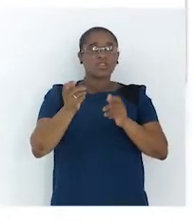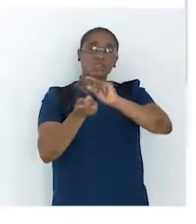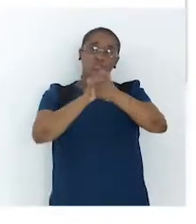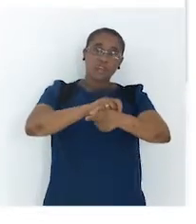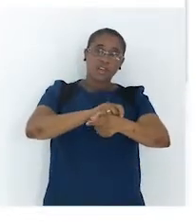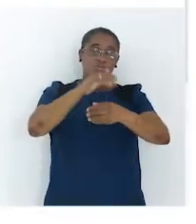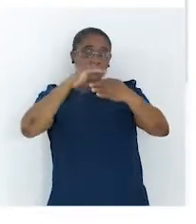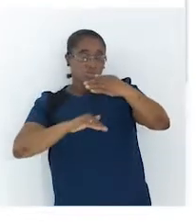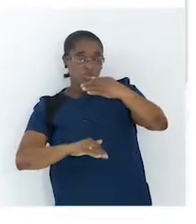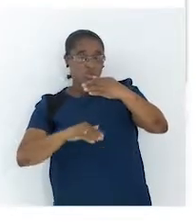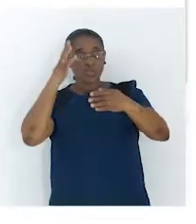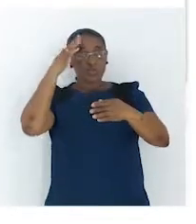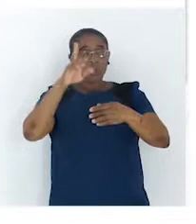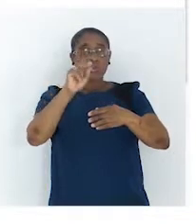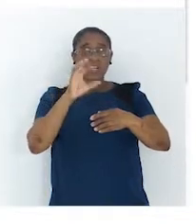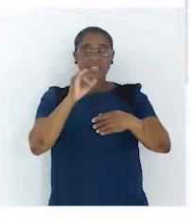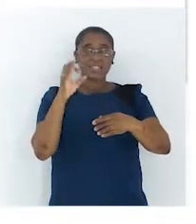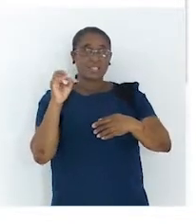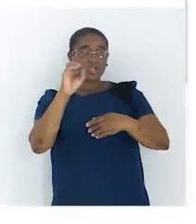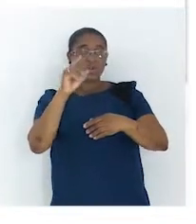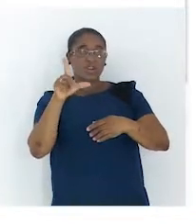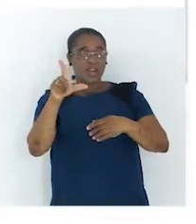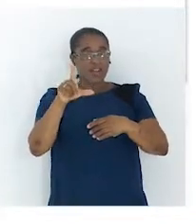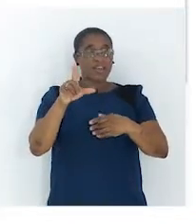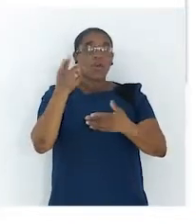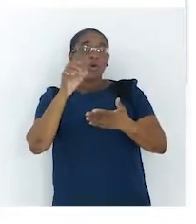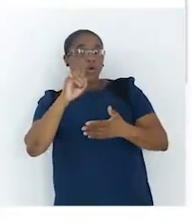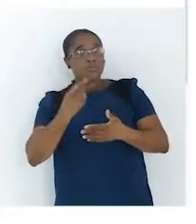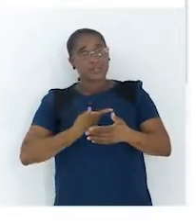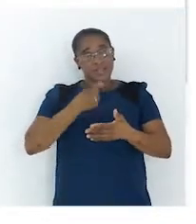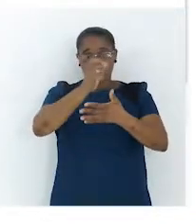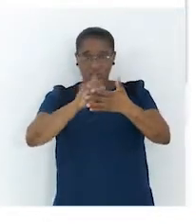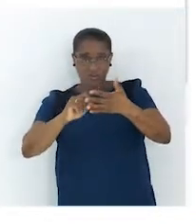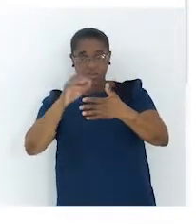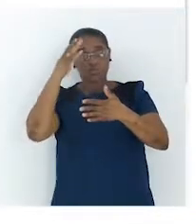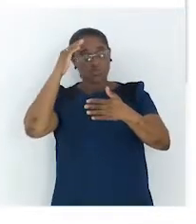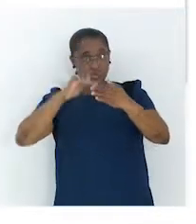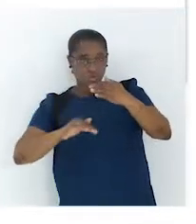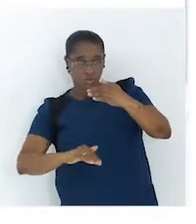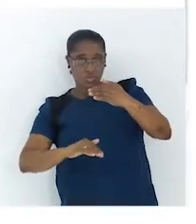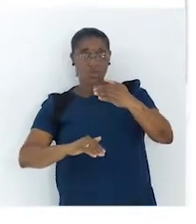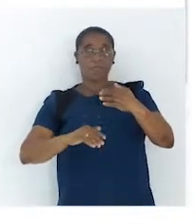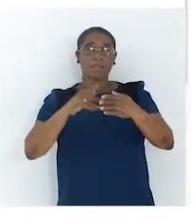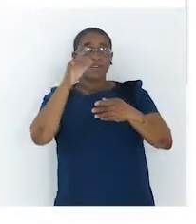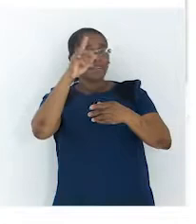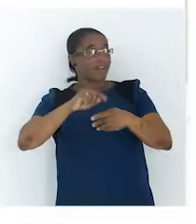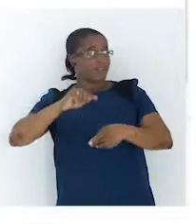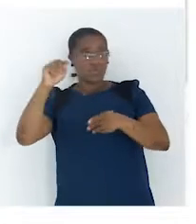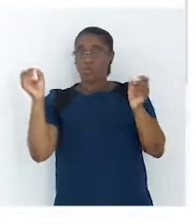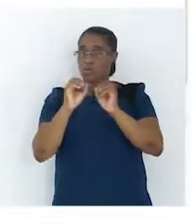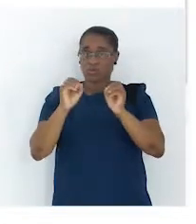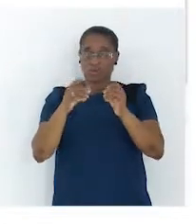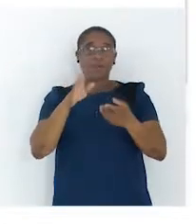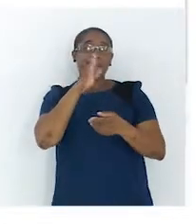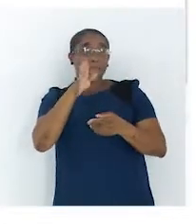seja escolher um denominador da fração sem raiz a sua prática para racionalizar o denominador